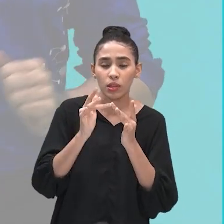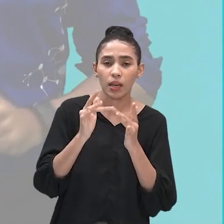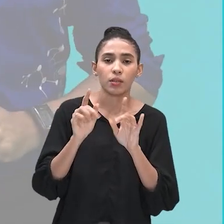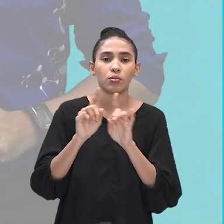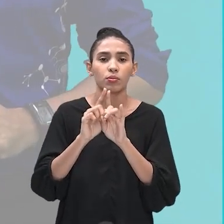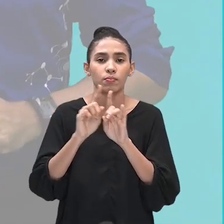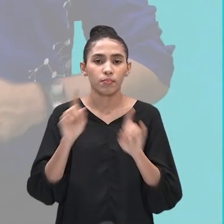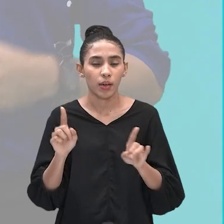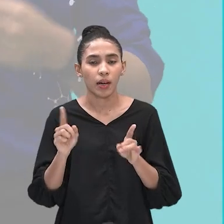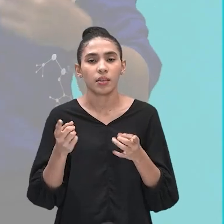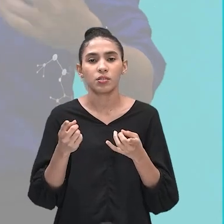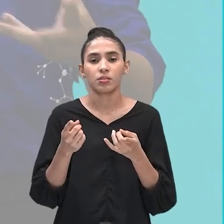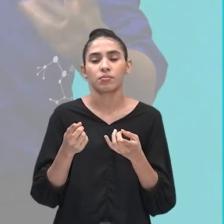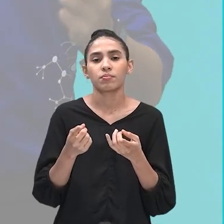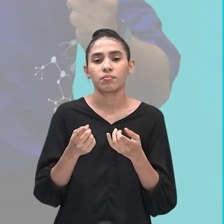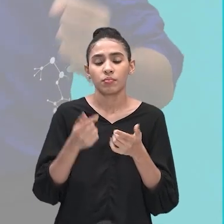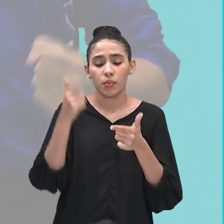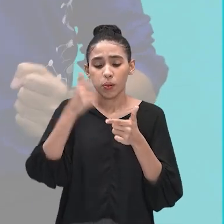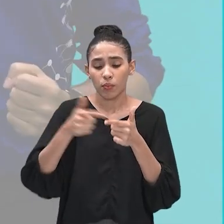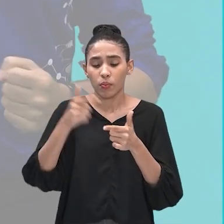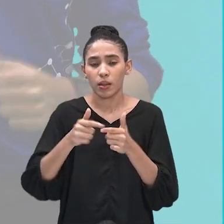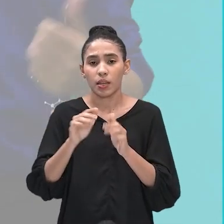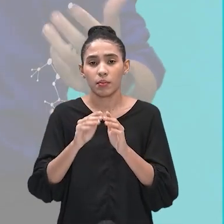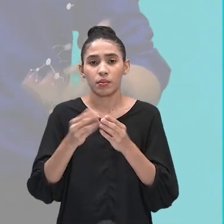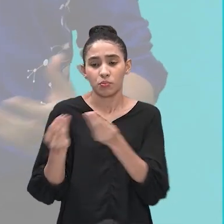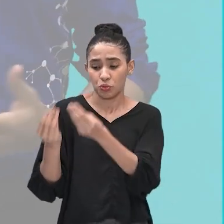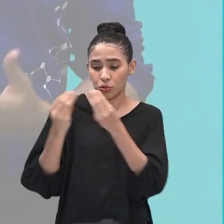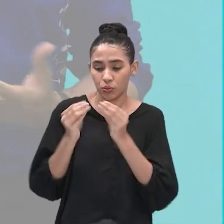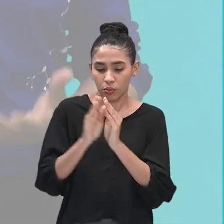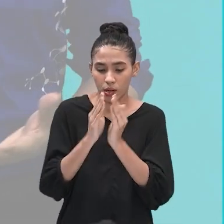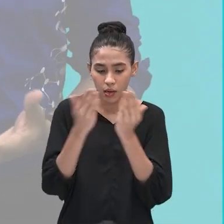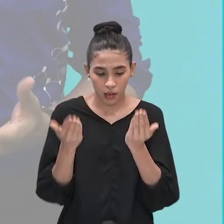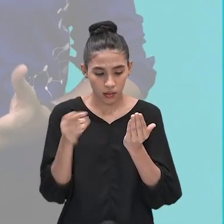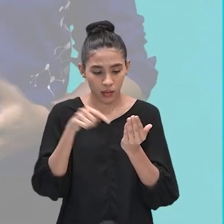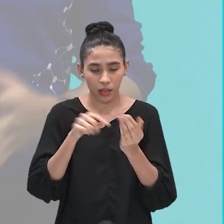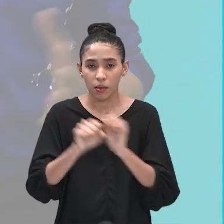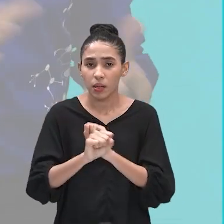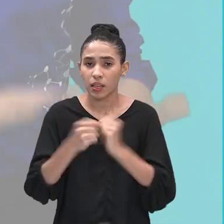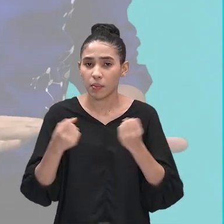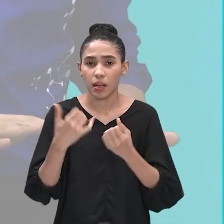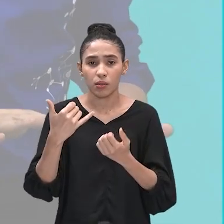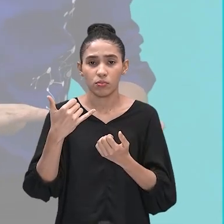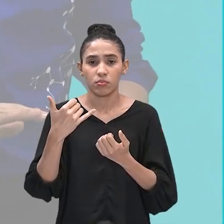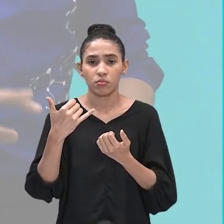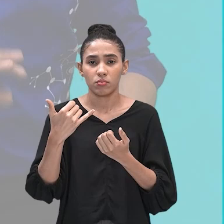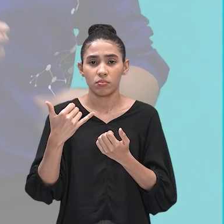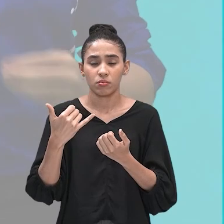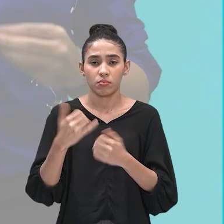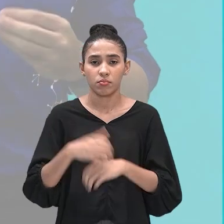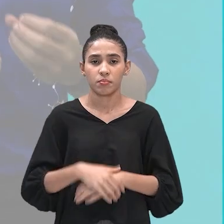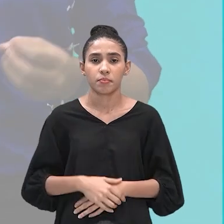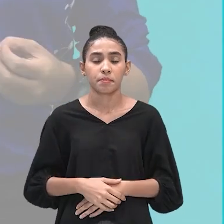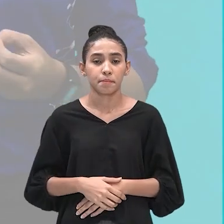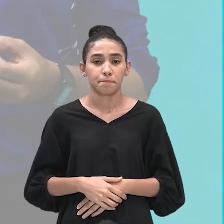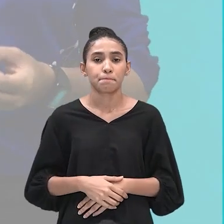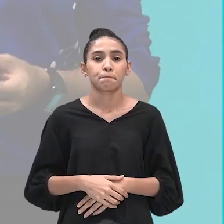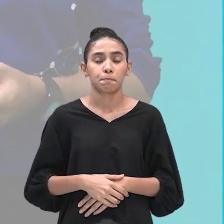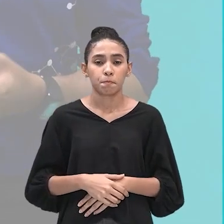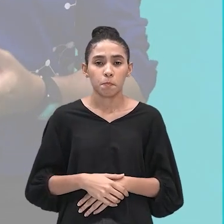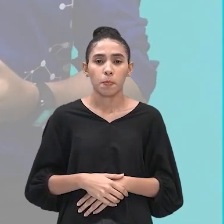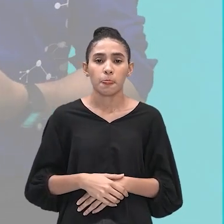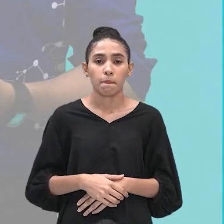esse problema. Então, ele abriu a embalagem e já veio danificado o produto, ele não danificou. Então, ele começou